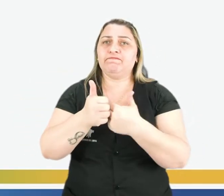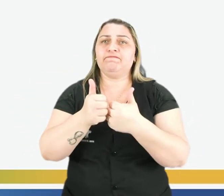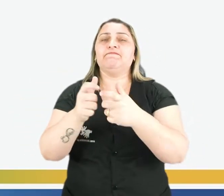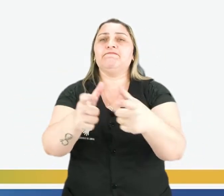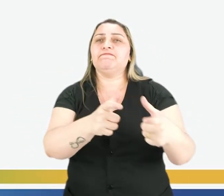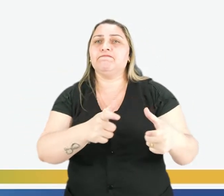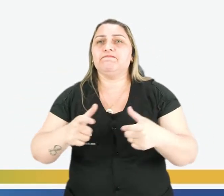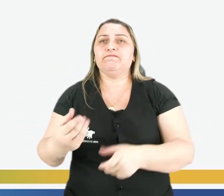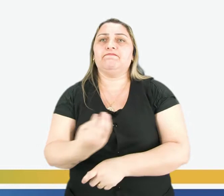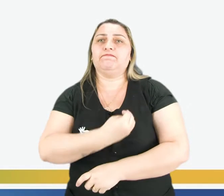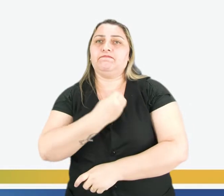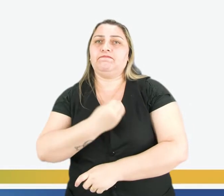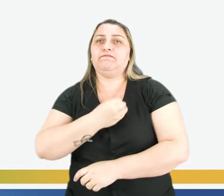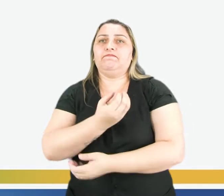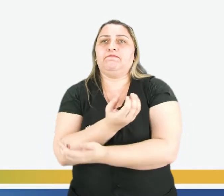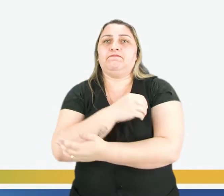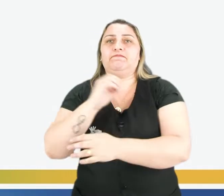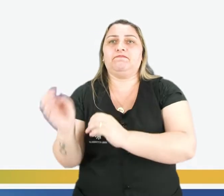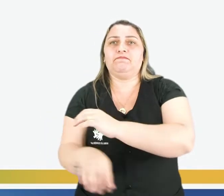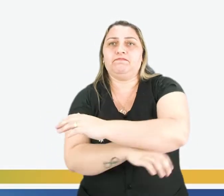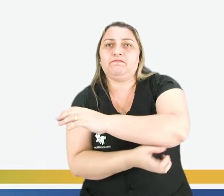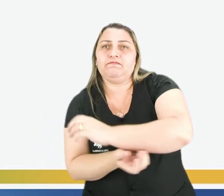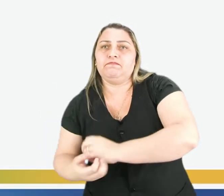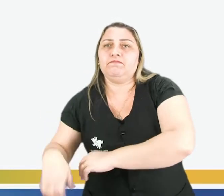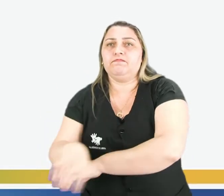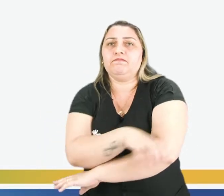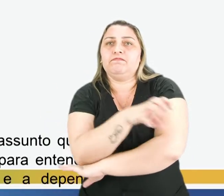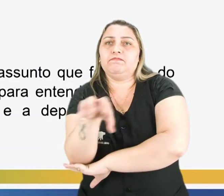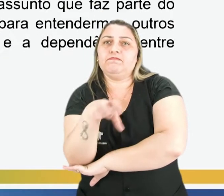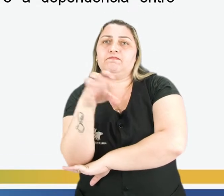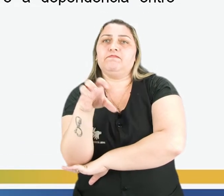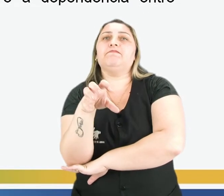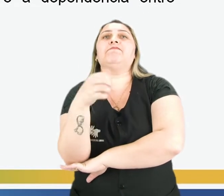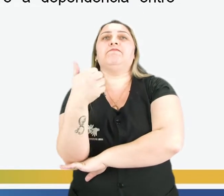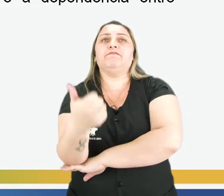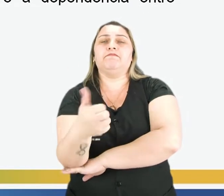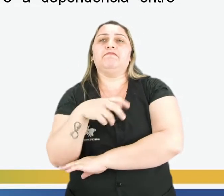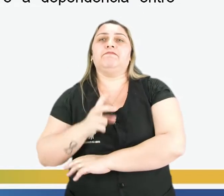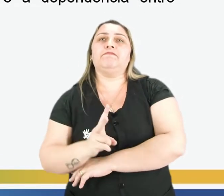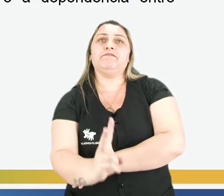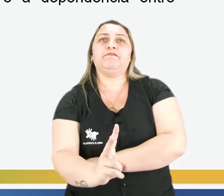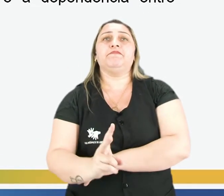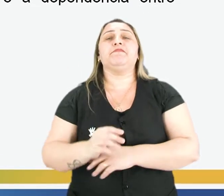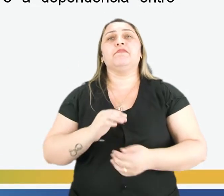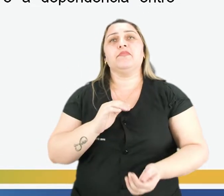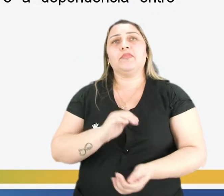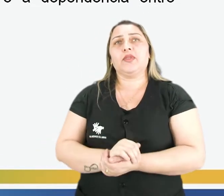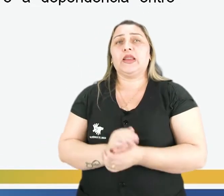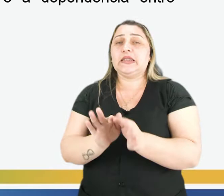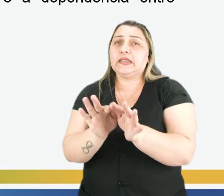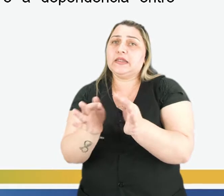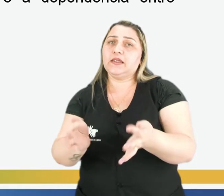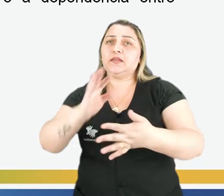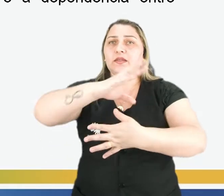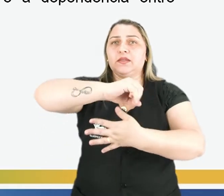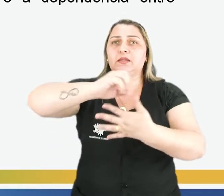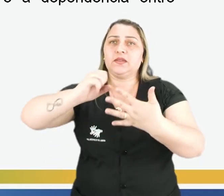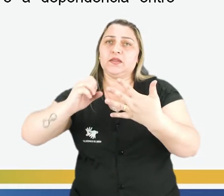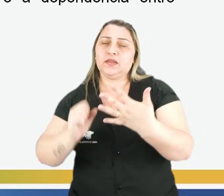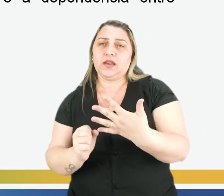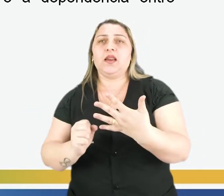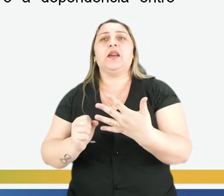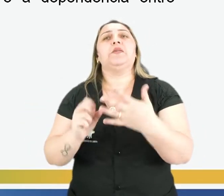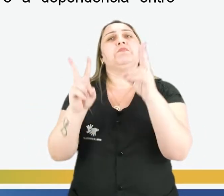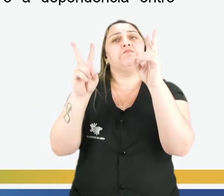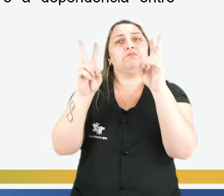ambiente em que vivemos, no ecossistema. Tudo bem? Vamos continuar. Apesar de simples, a cadeia alimentar é um